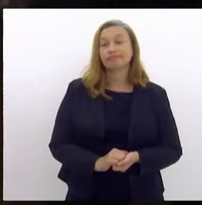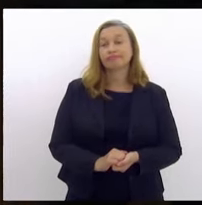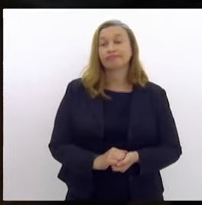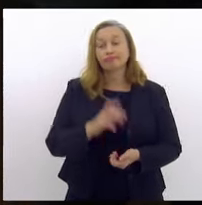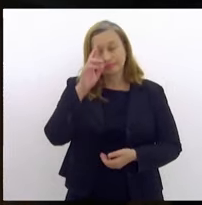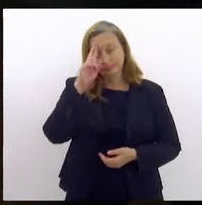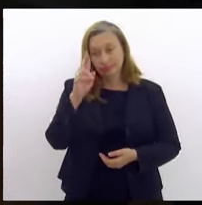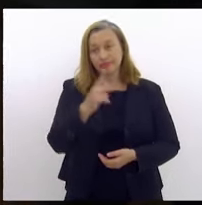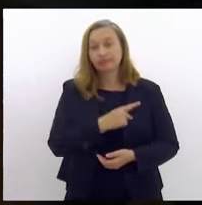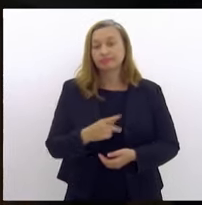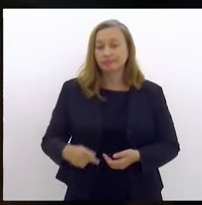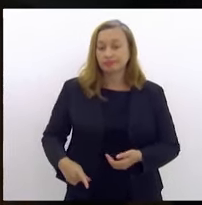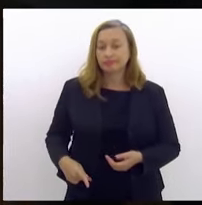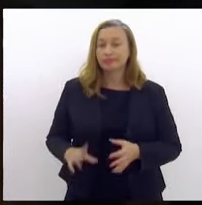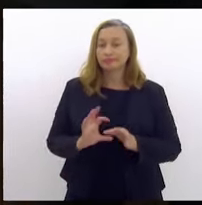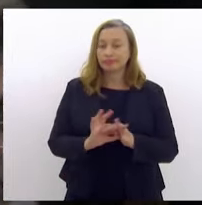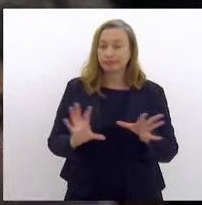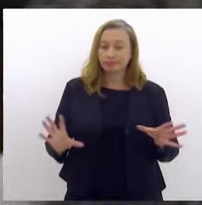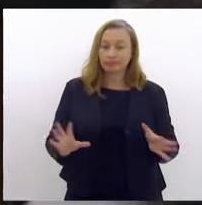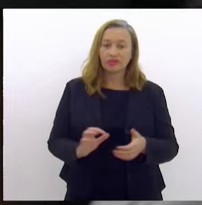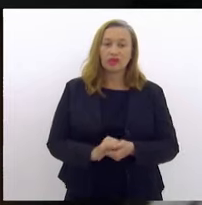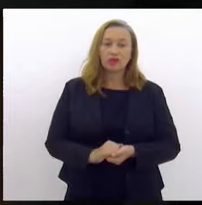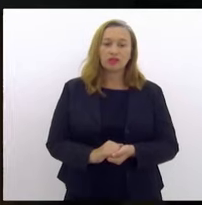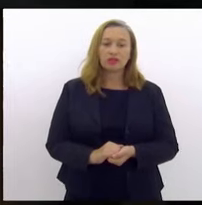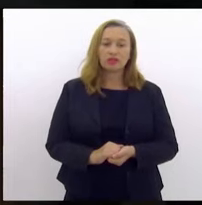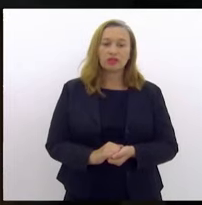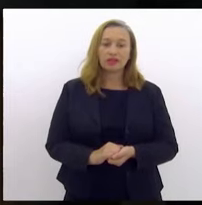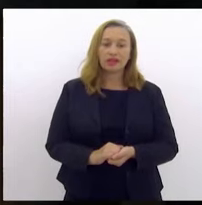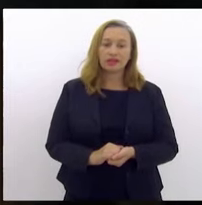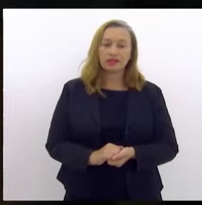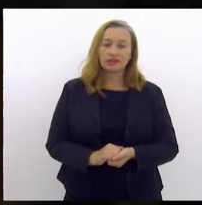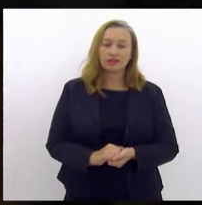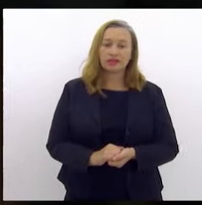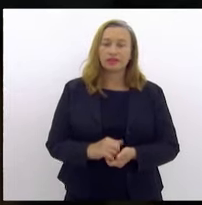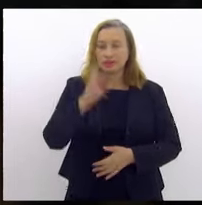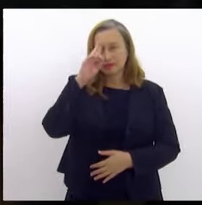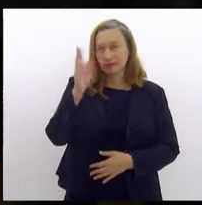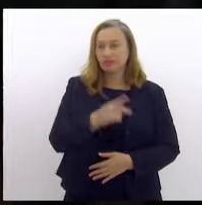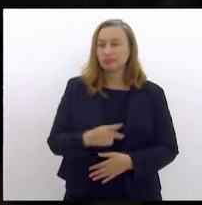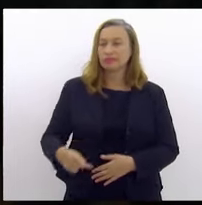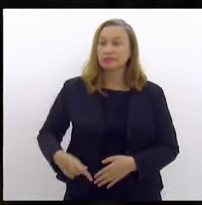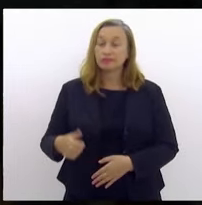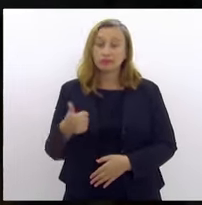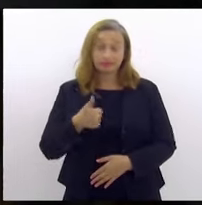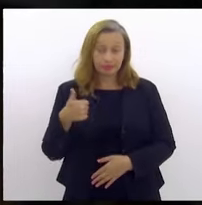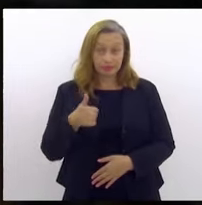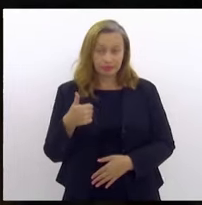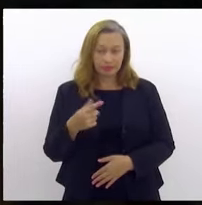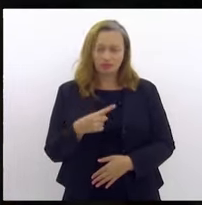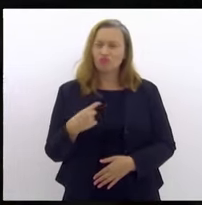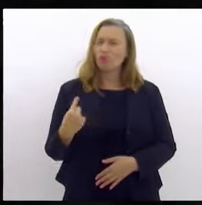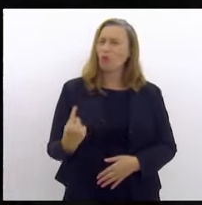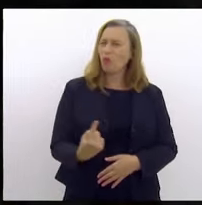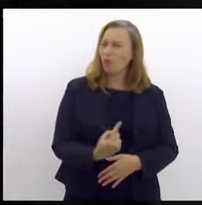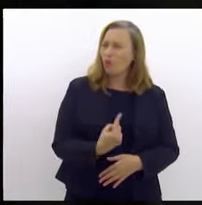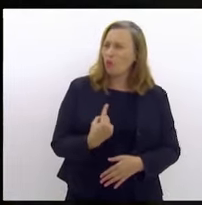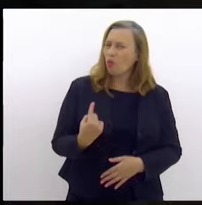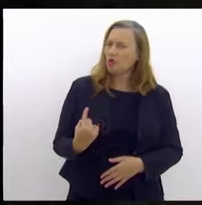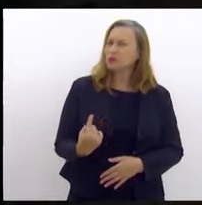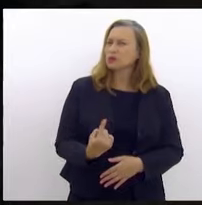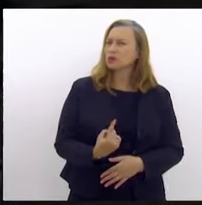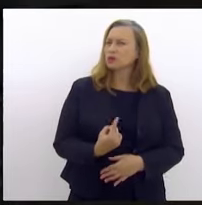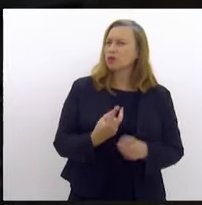Excelência assim o permitir. Senhor presidente, em primeiro lugar, se nós